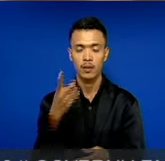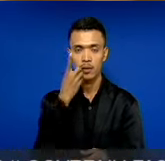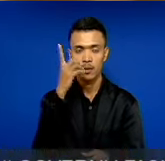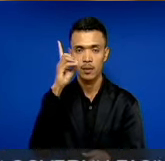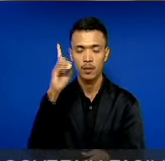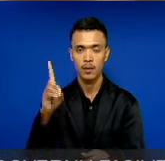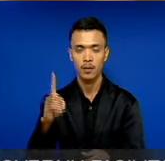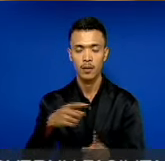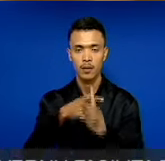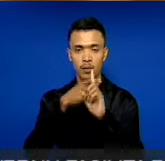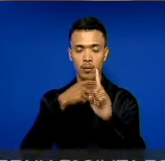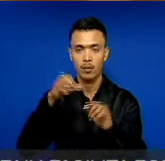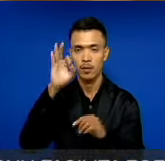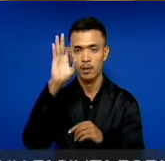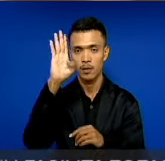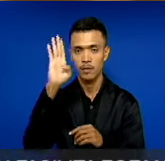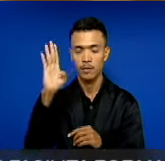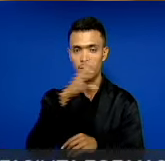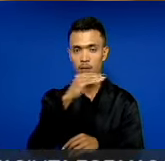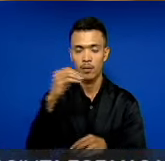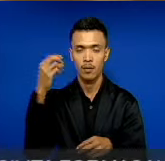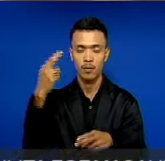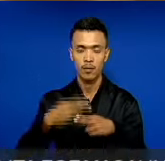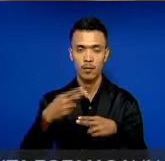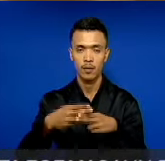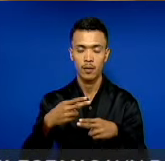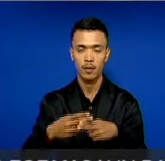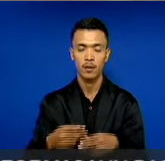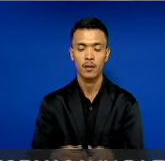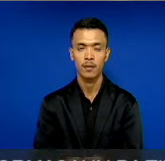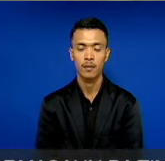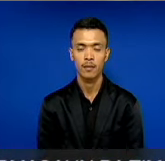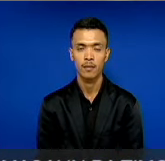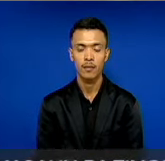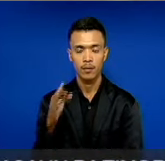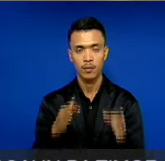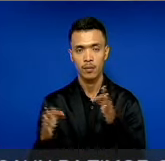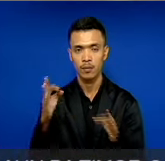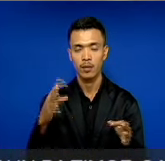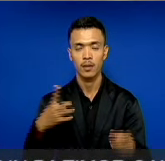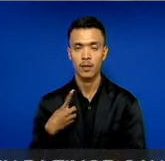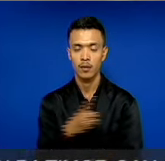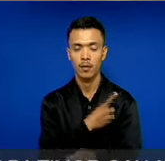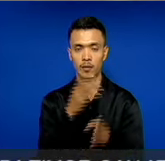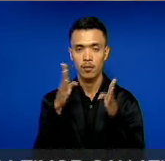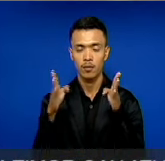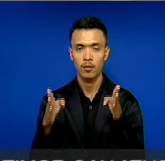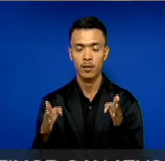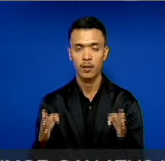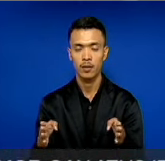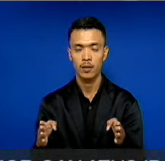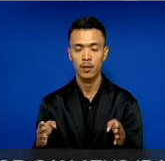usa Facebook, depois honaram, naraida Facebook nian. Além de né, deputada Maria Angelina Sarmento